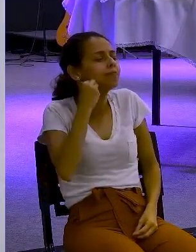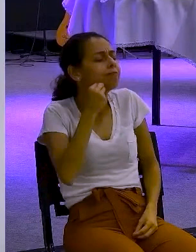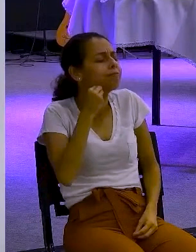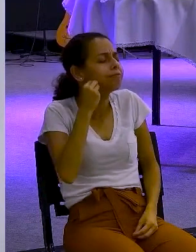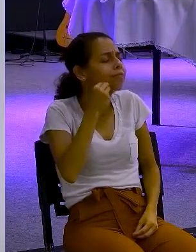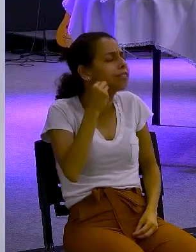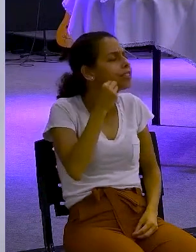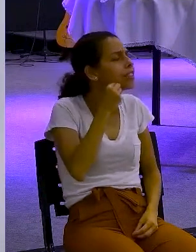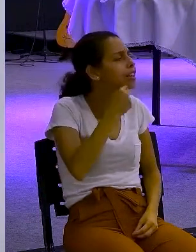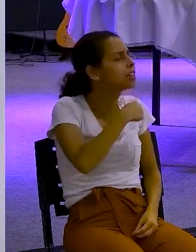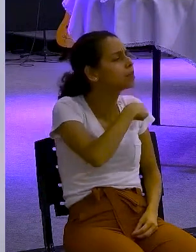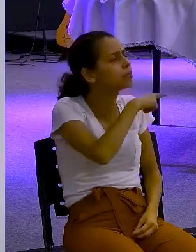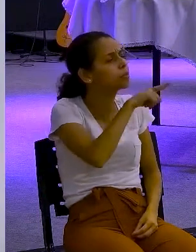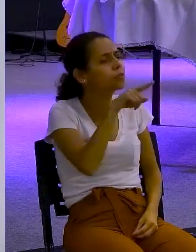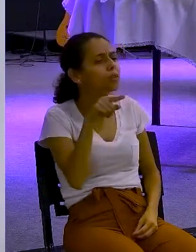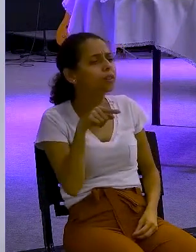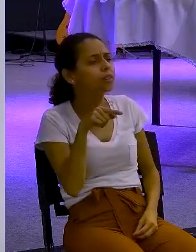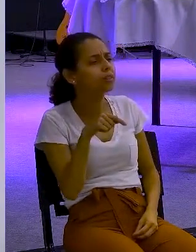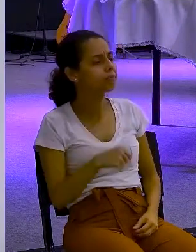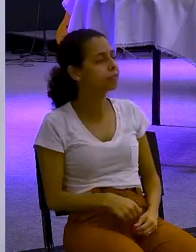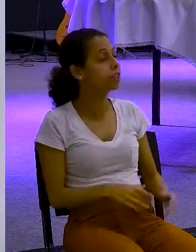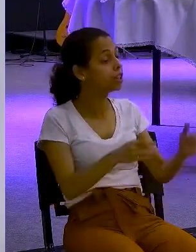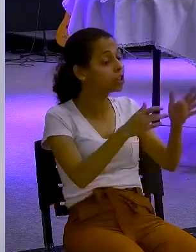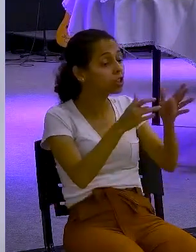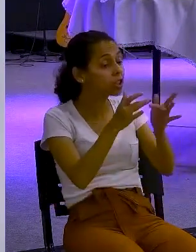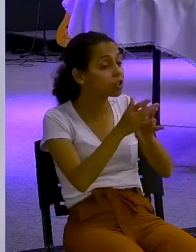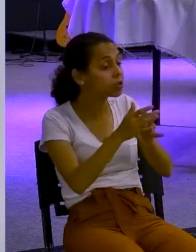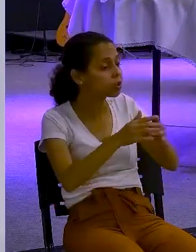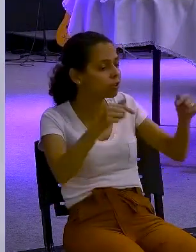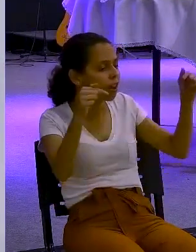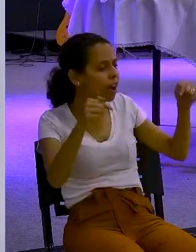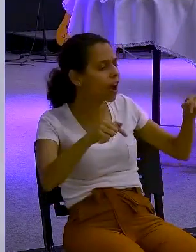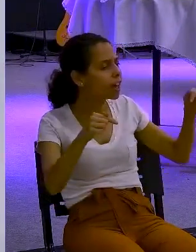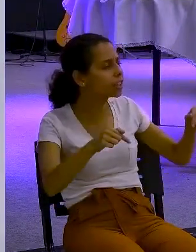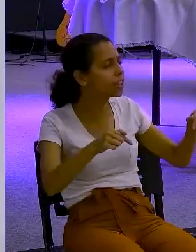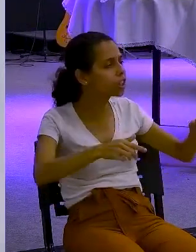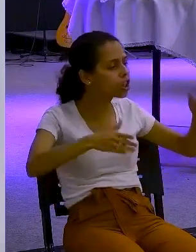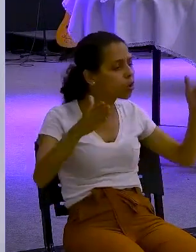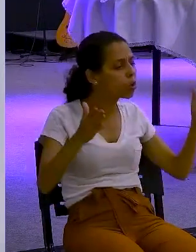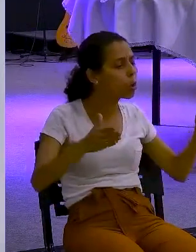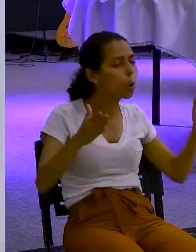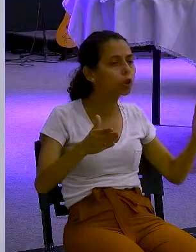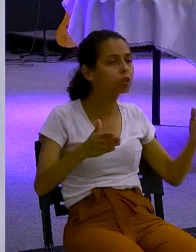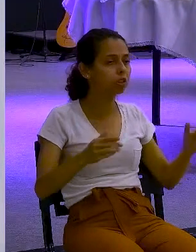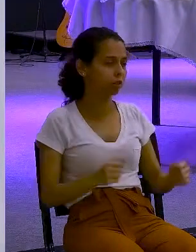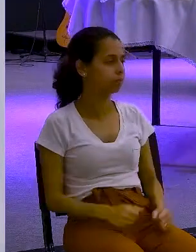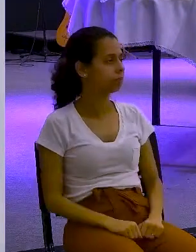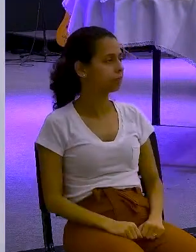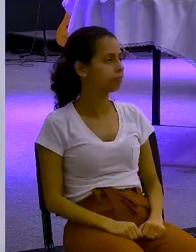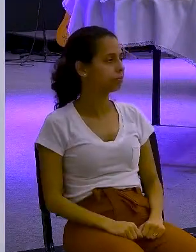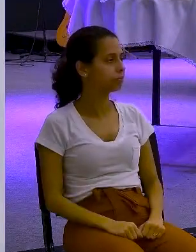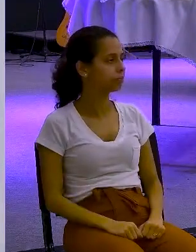Jesus pode estar aqui neste momento, como juiz e vingador da sua alma.